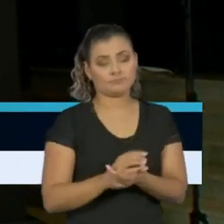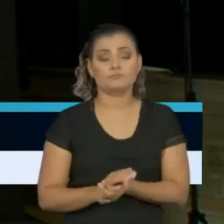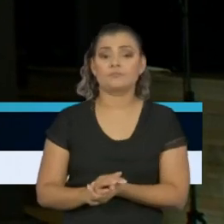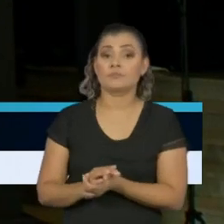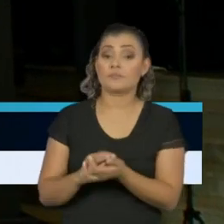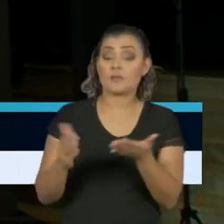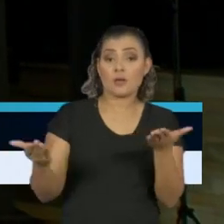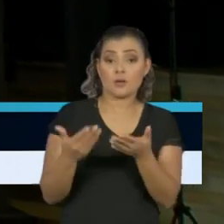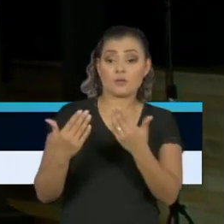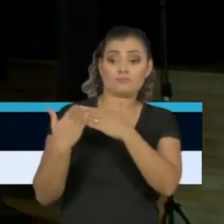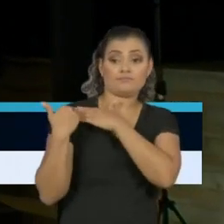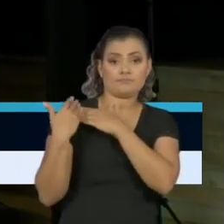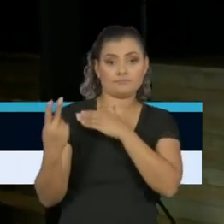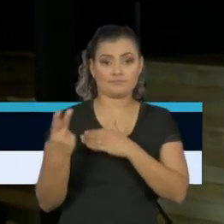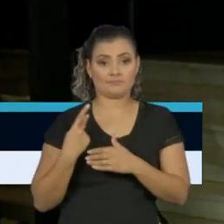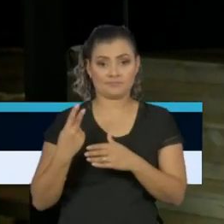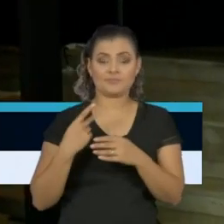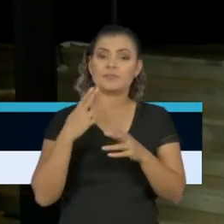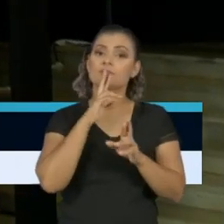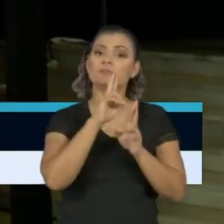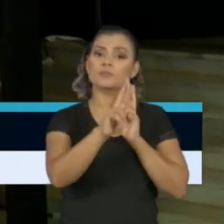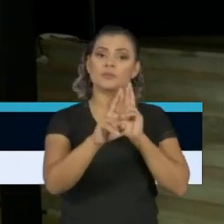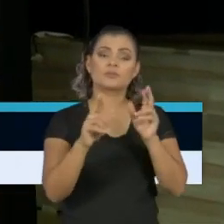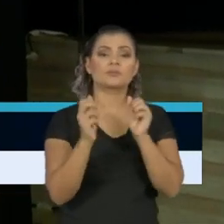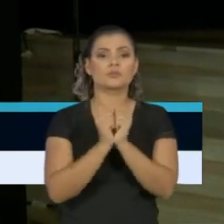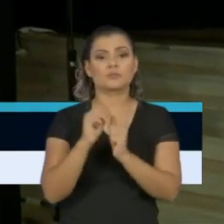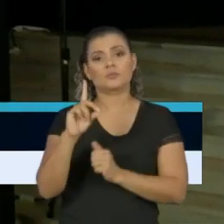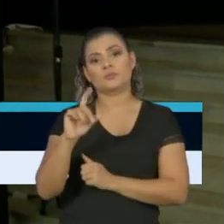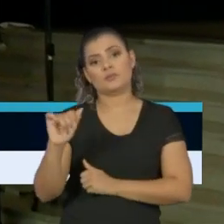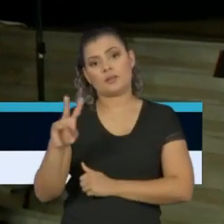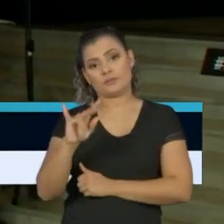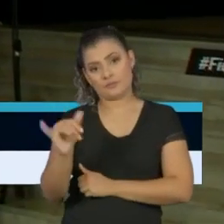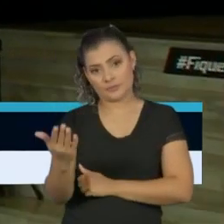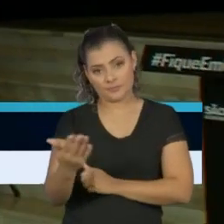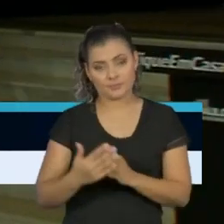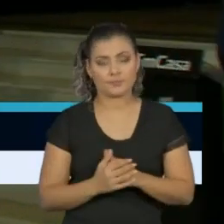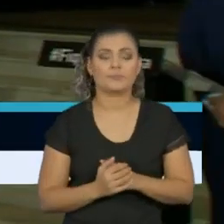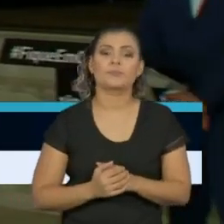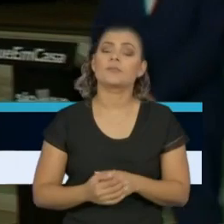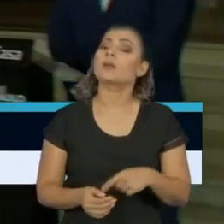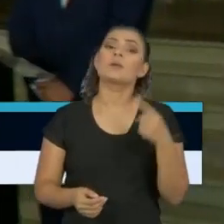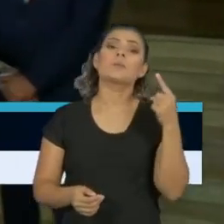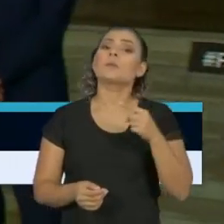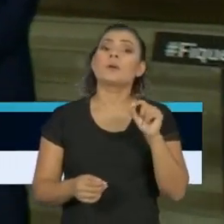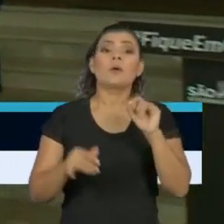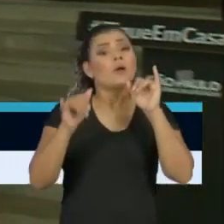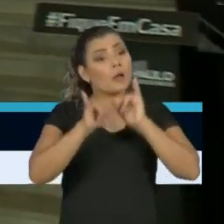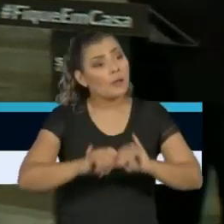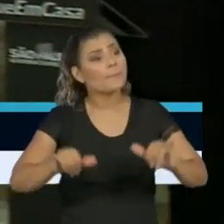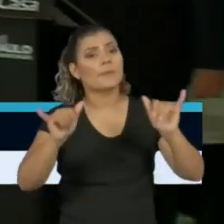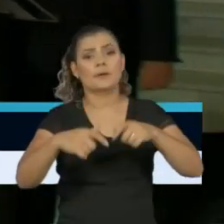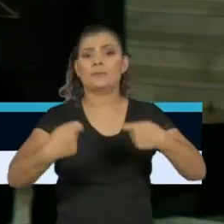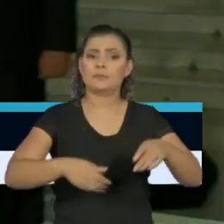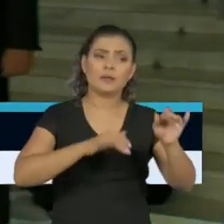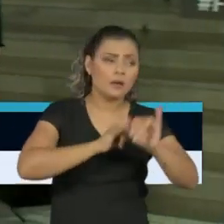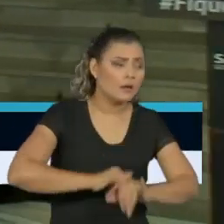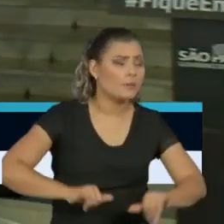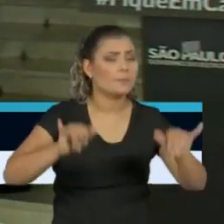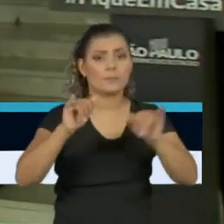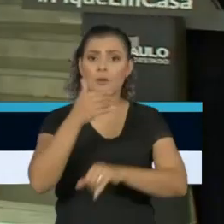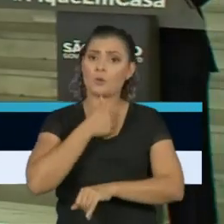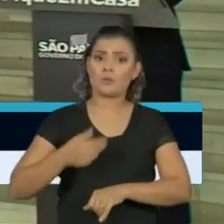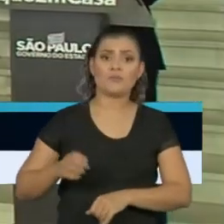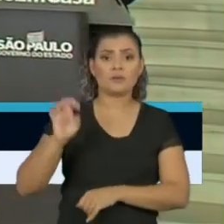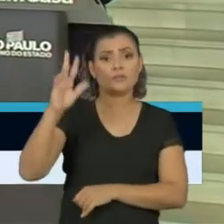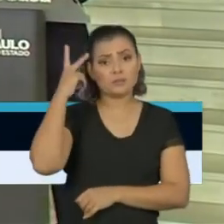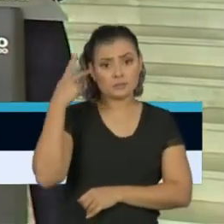Vou dividir a resposta que farei com o doutor Davi Uip. Primeiro, com mais campanhas. O governo do Estado de São